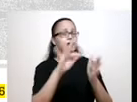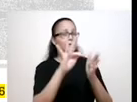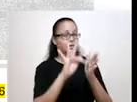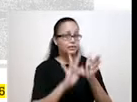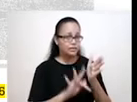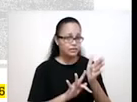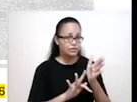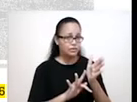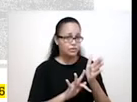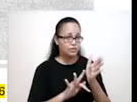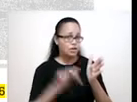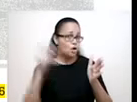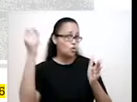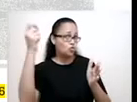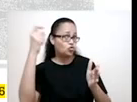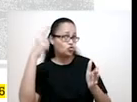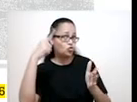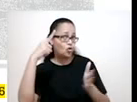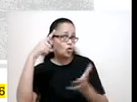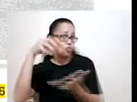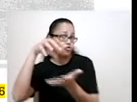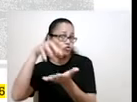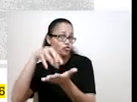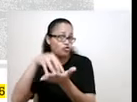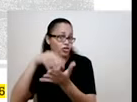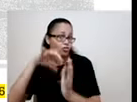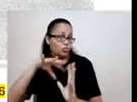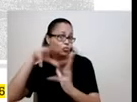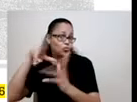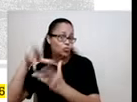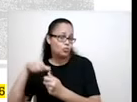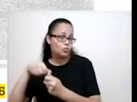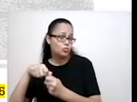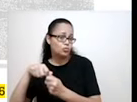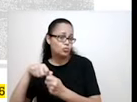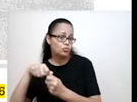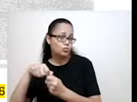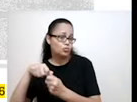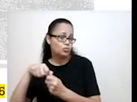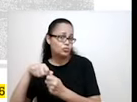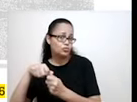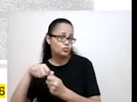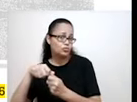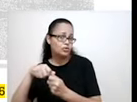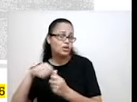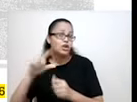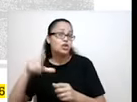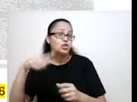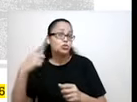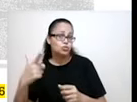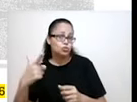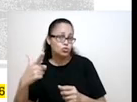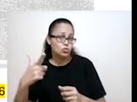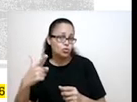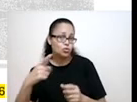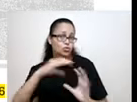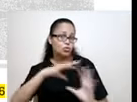teoria heliocêntrica, o Sol era o centro do universo, e em torno dele a Terra e os demais astros